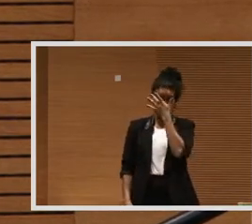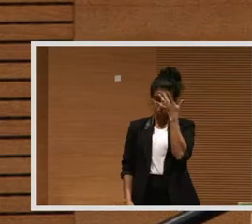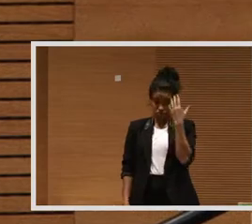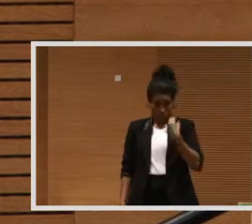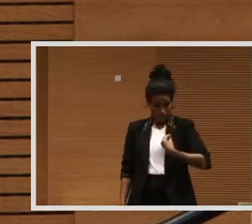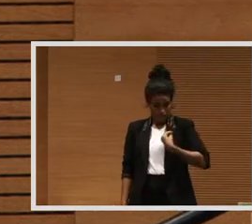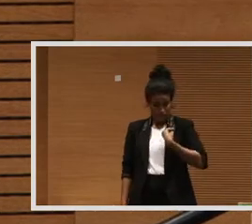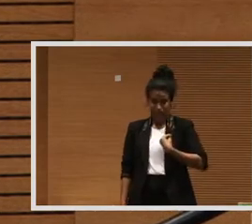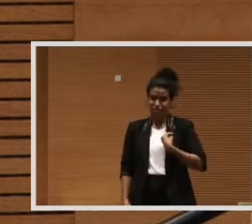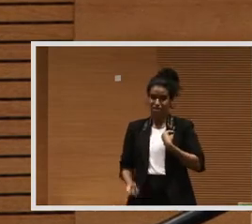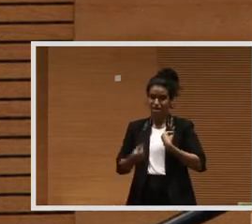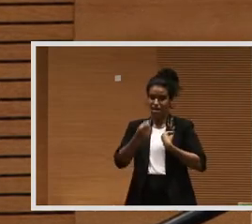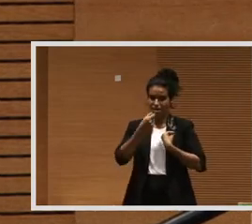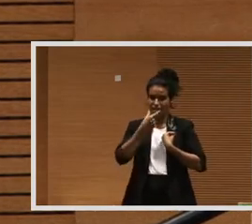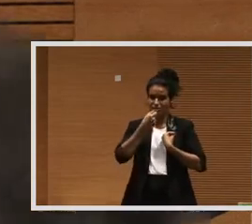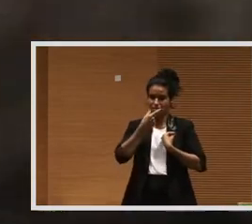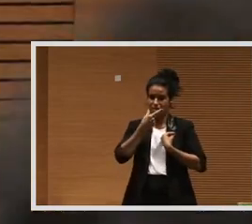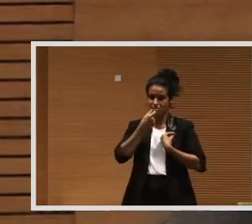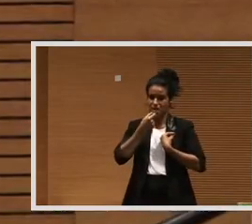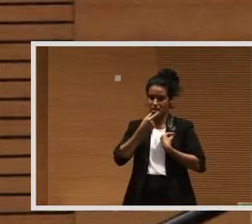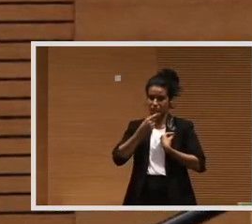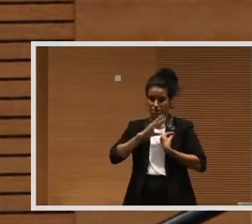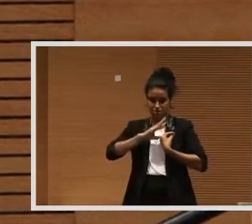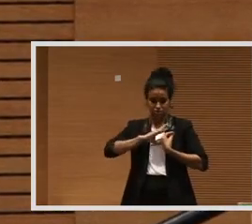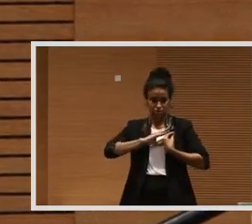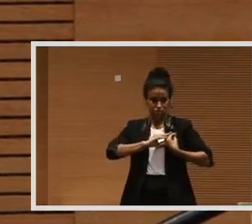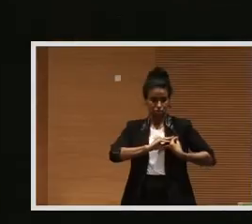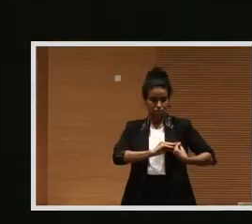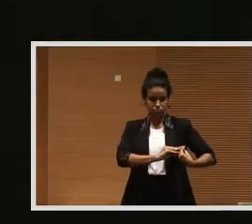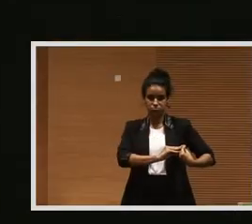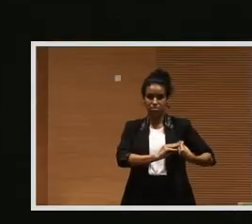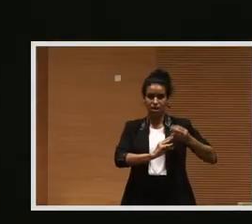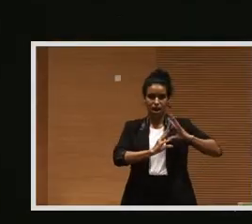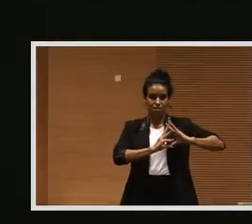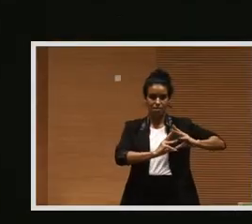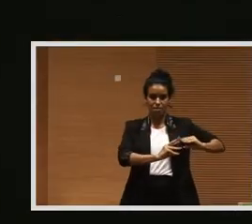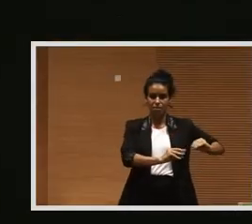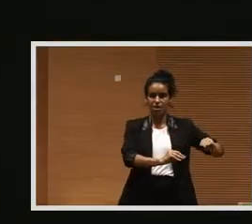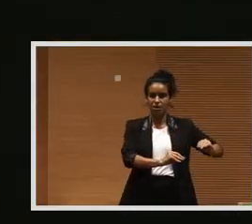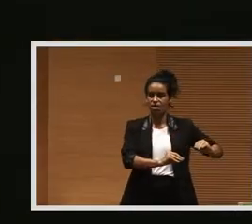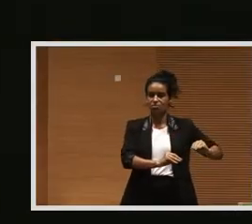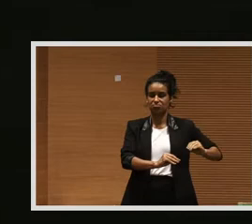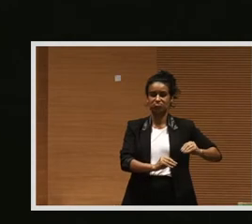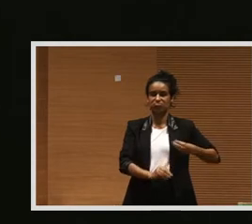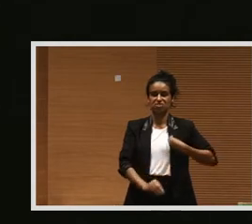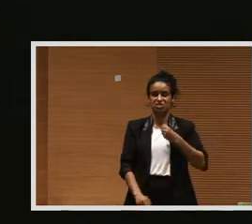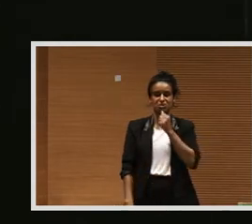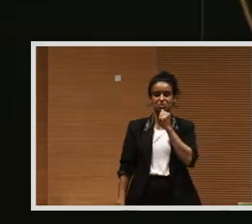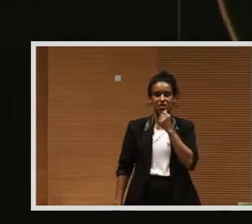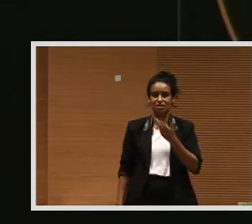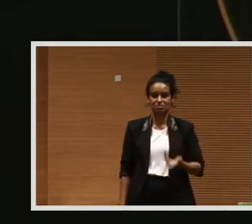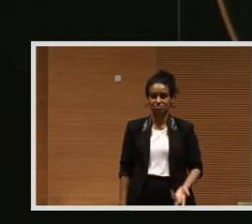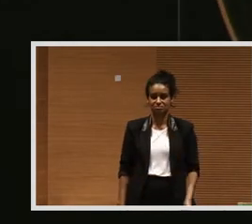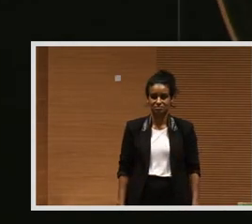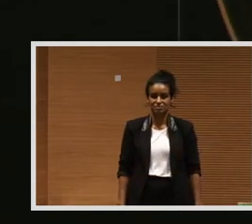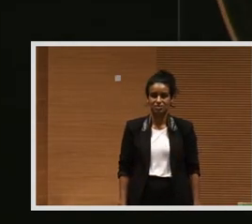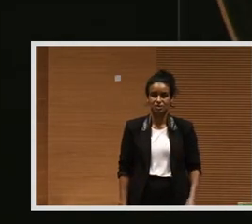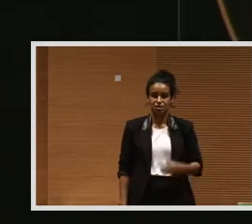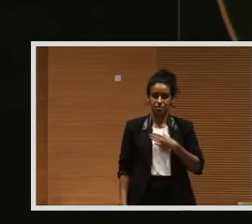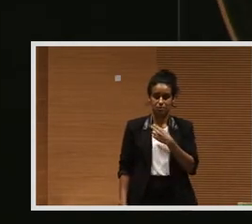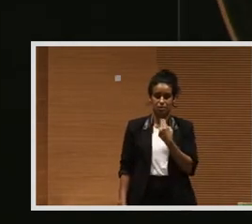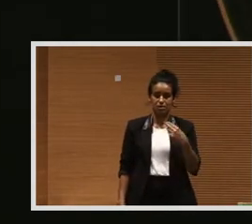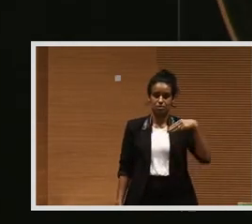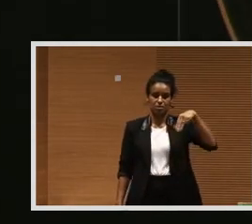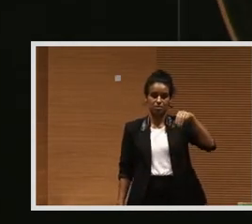vida tirada do palco. Não há vida num terreno medicalizado. Eu sou Maria